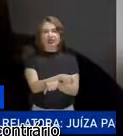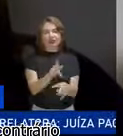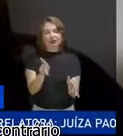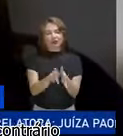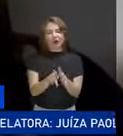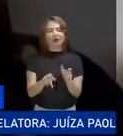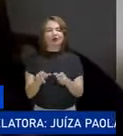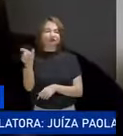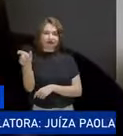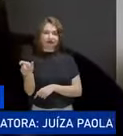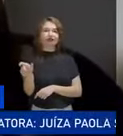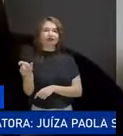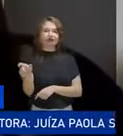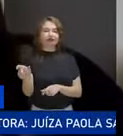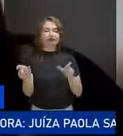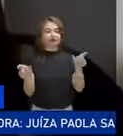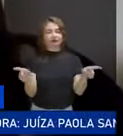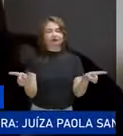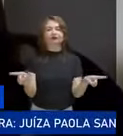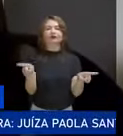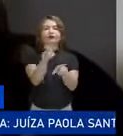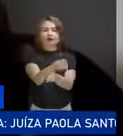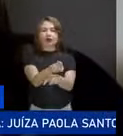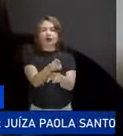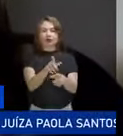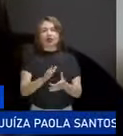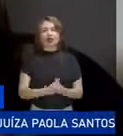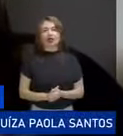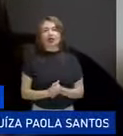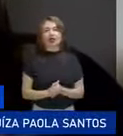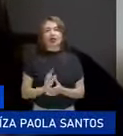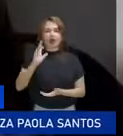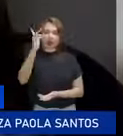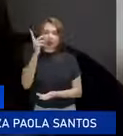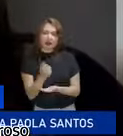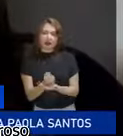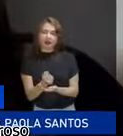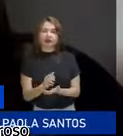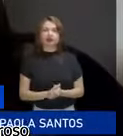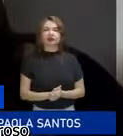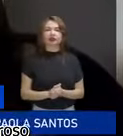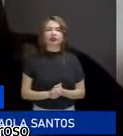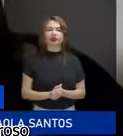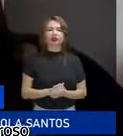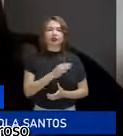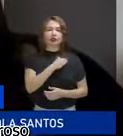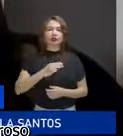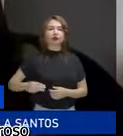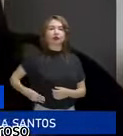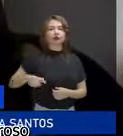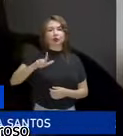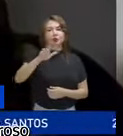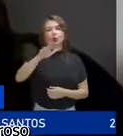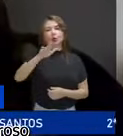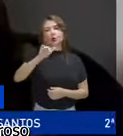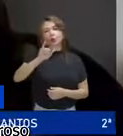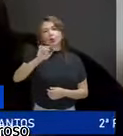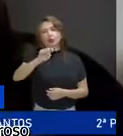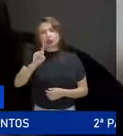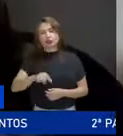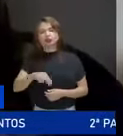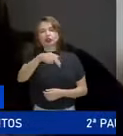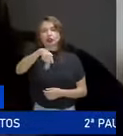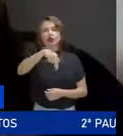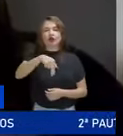parte. Agravo aqui sustentado no agravo de recurso especial do ministro Luiz Barroso de novembro